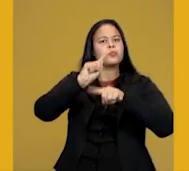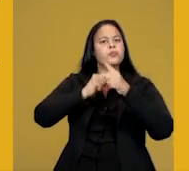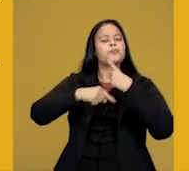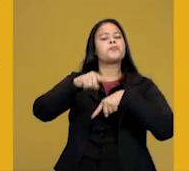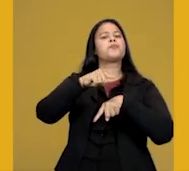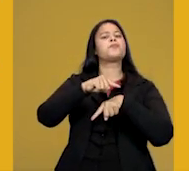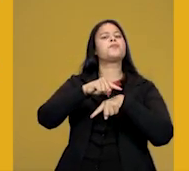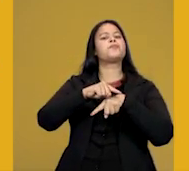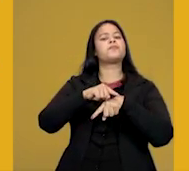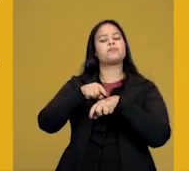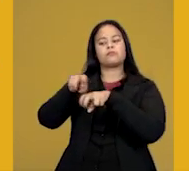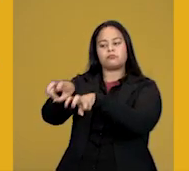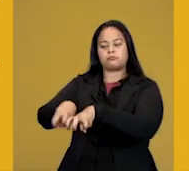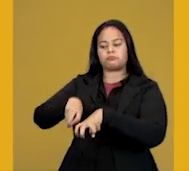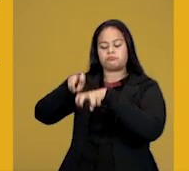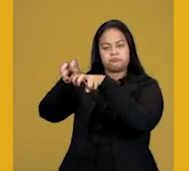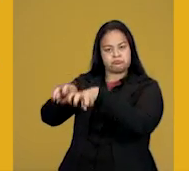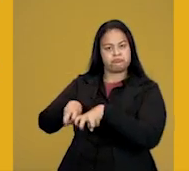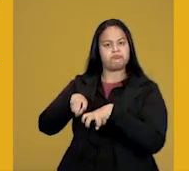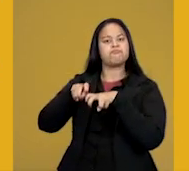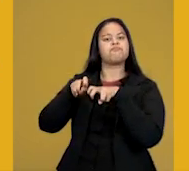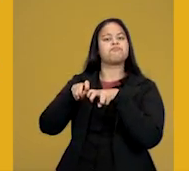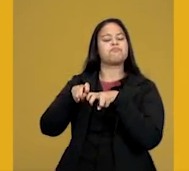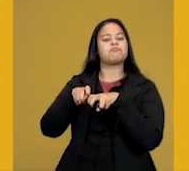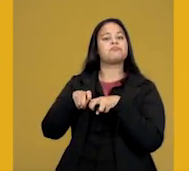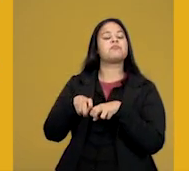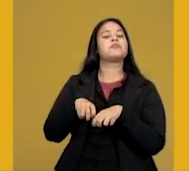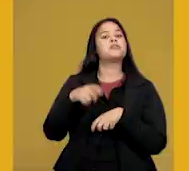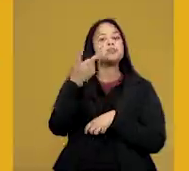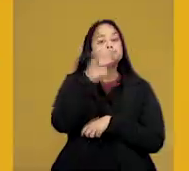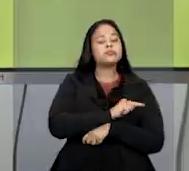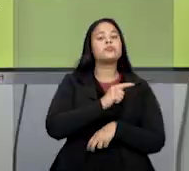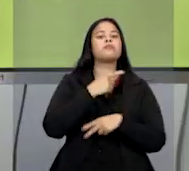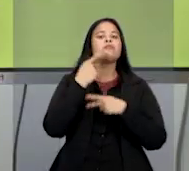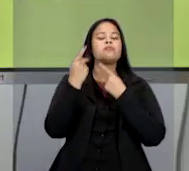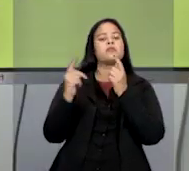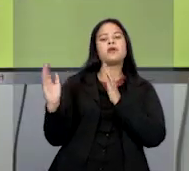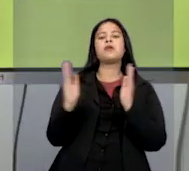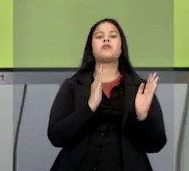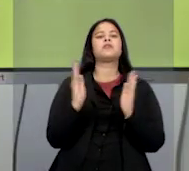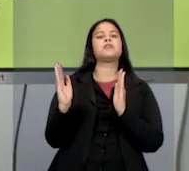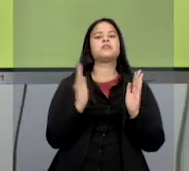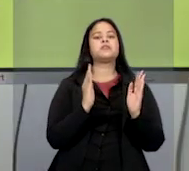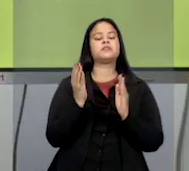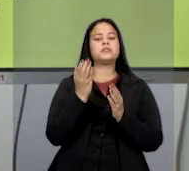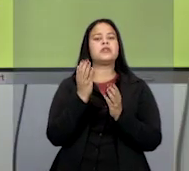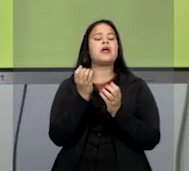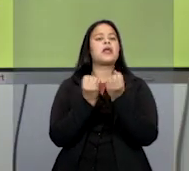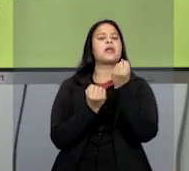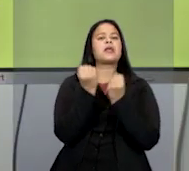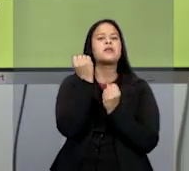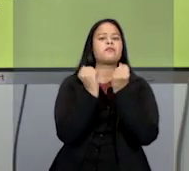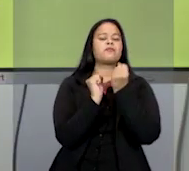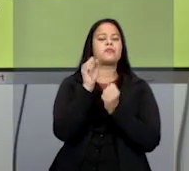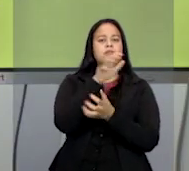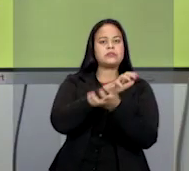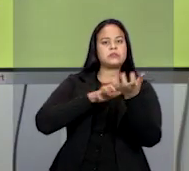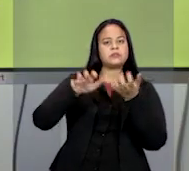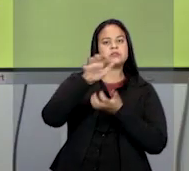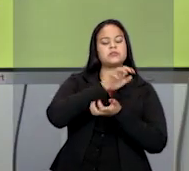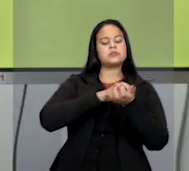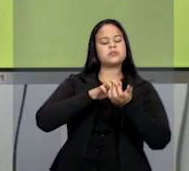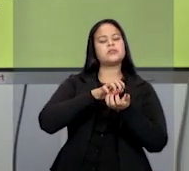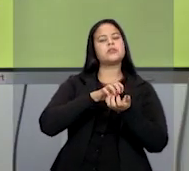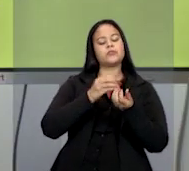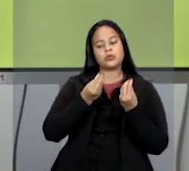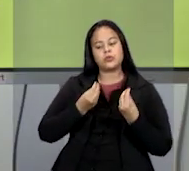atividades agropecuárias. Então, novamente frisando, o período da Revolução Industrial trouxe essa revolução para o